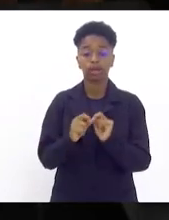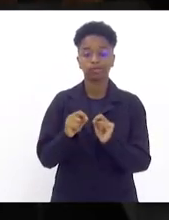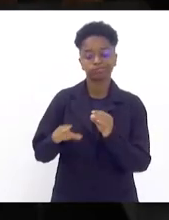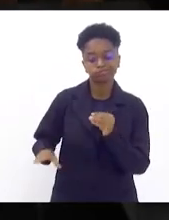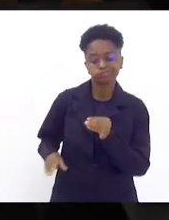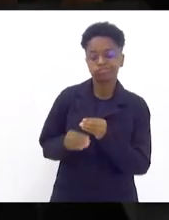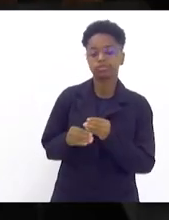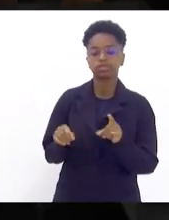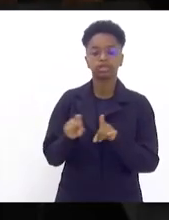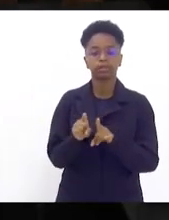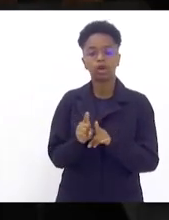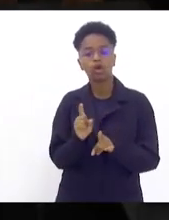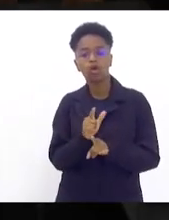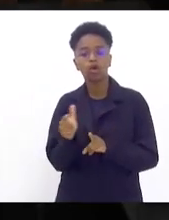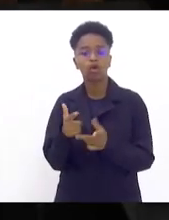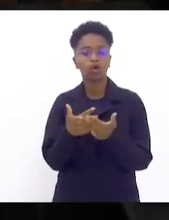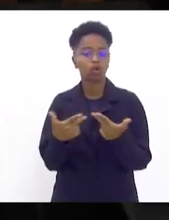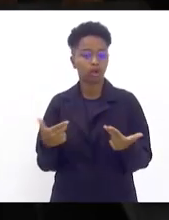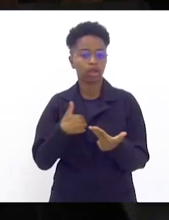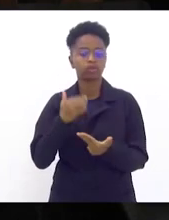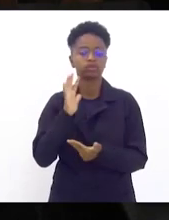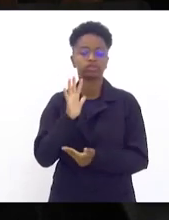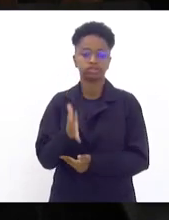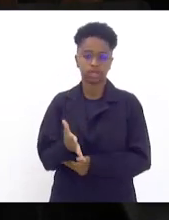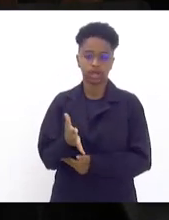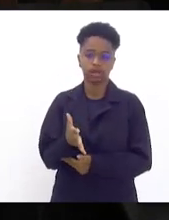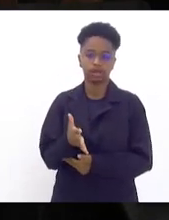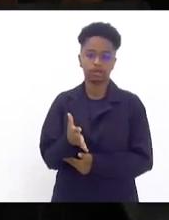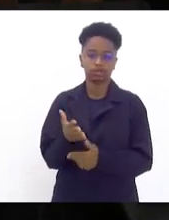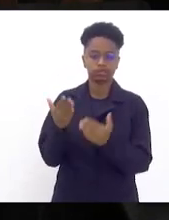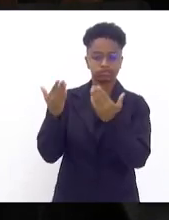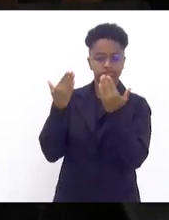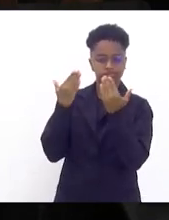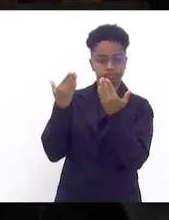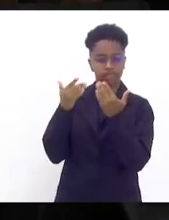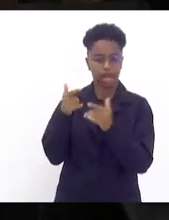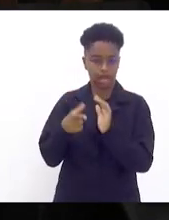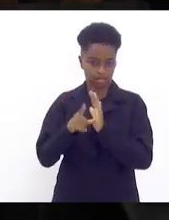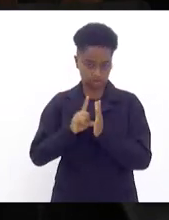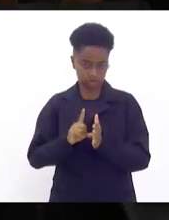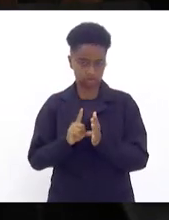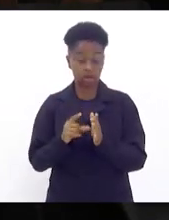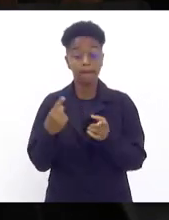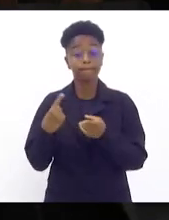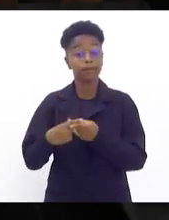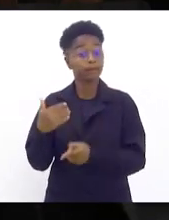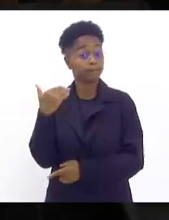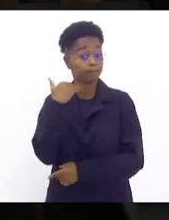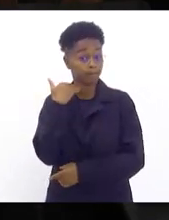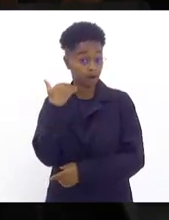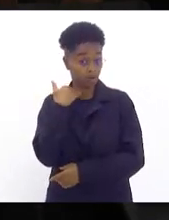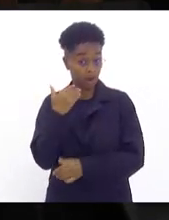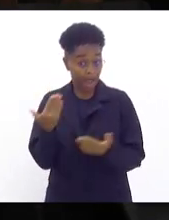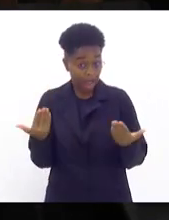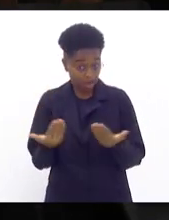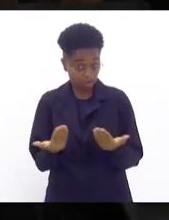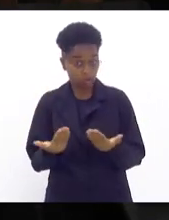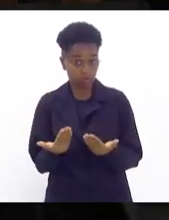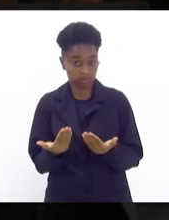que eu já estava desconfiado. É que os bancos, nesse